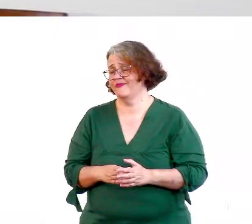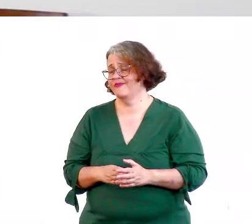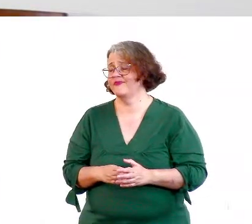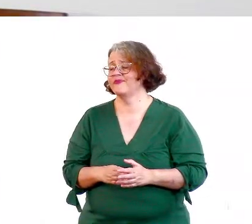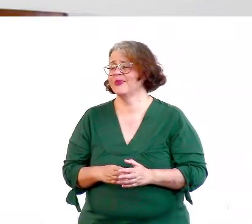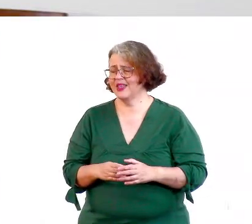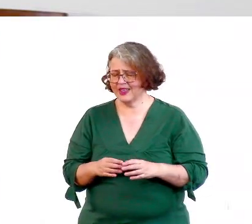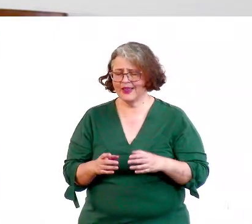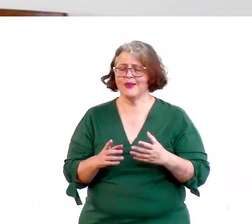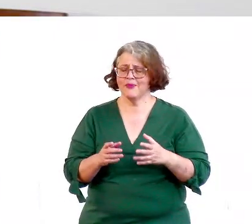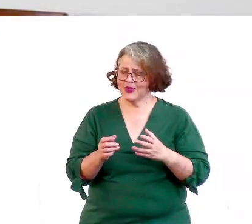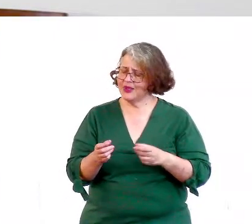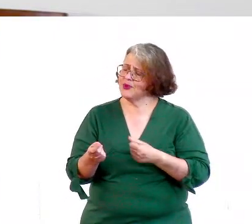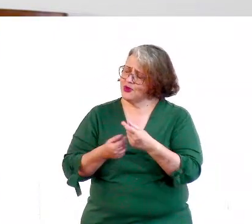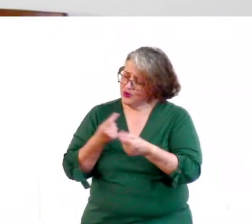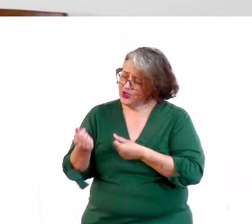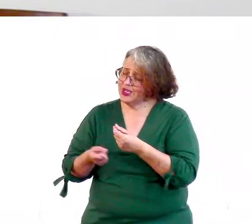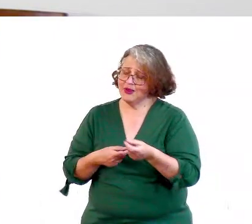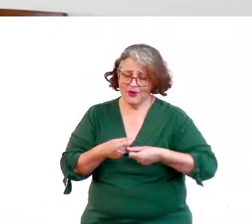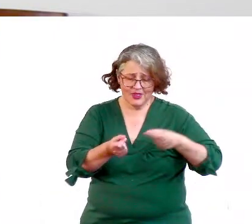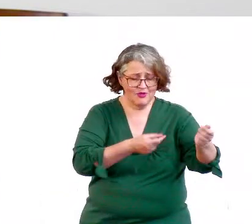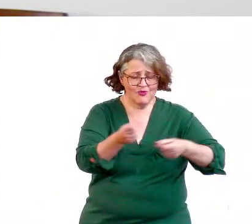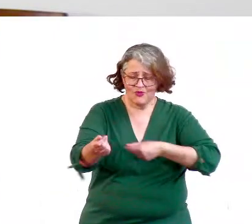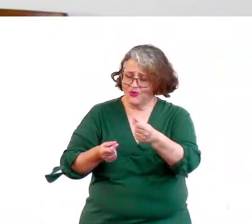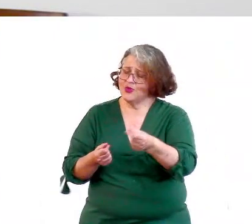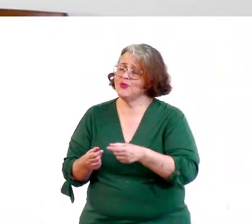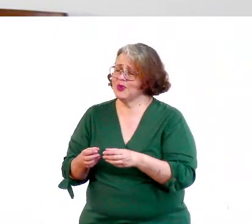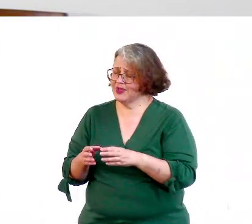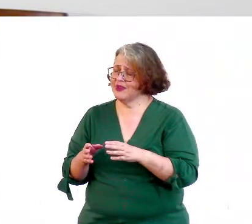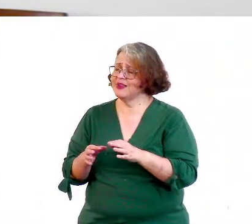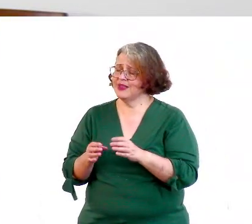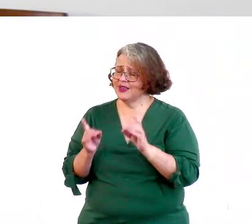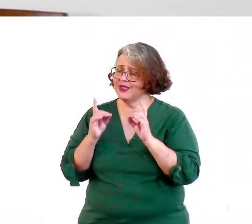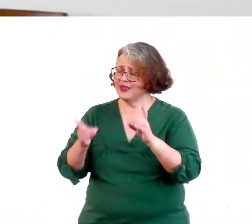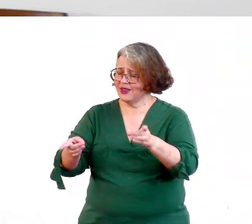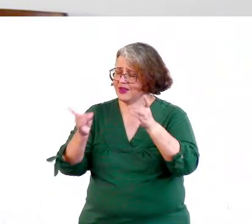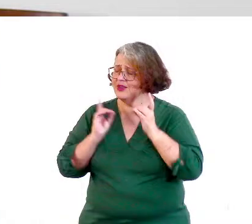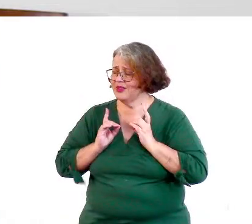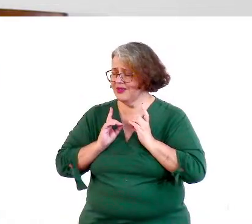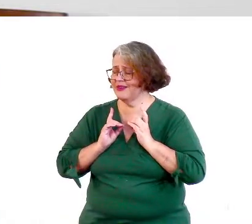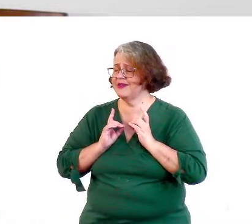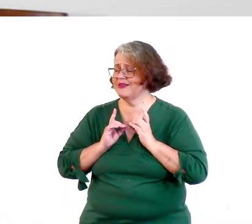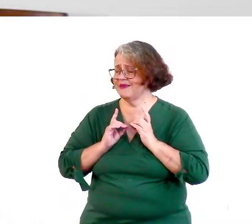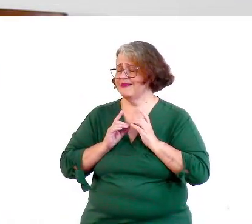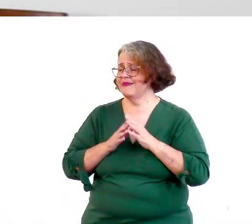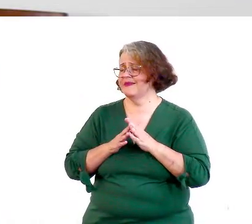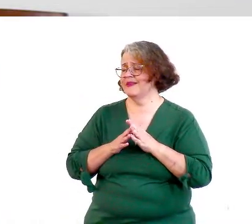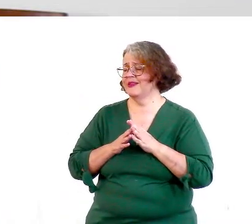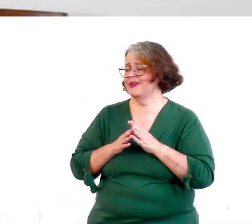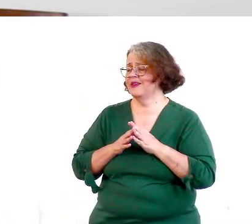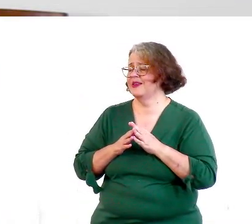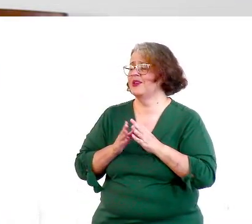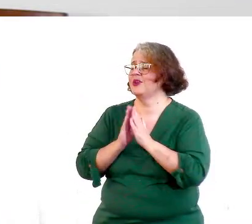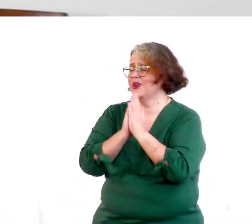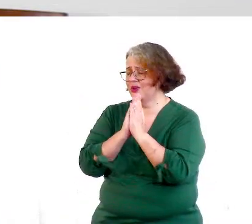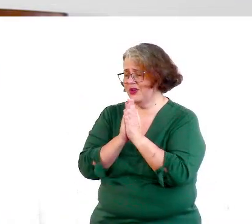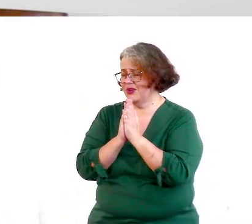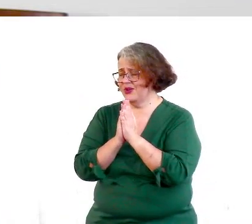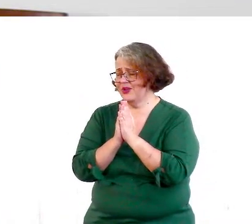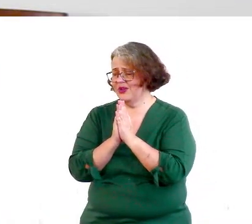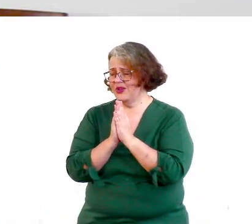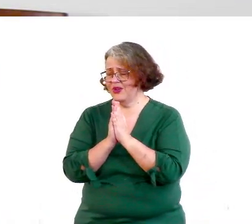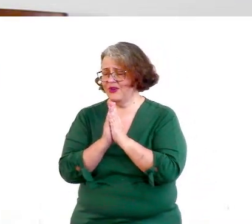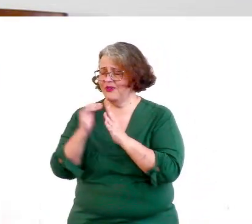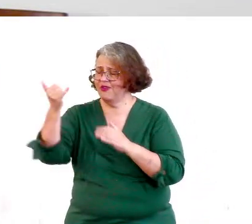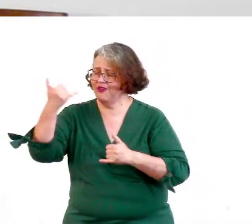idônea, digna e que te glorifique. Senhor, nós te agradecemos pelo que o Senhor está fazendo no nosso meio. Assim oramos,